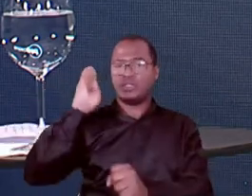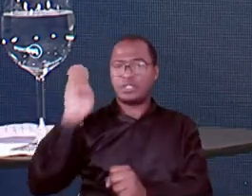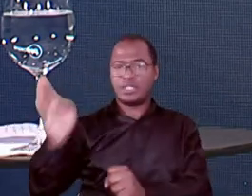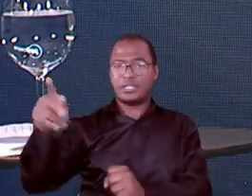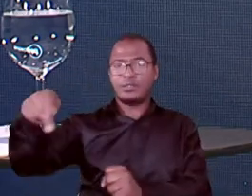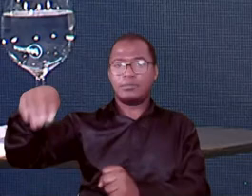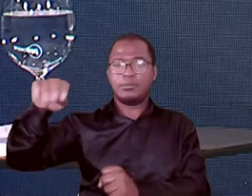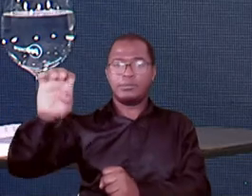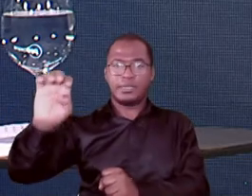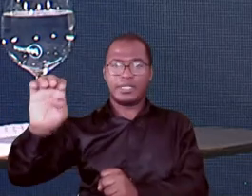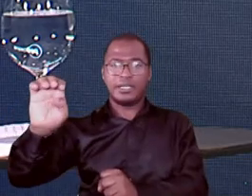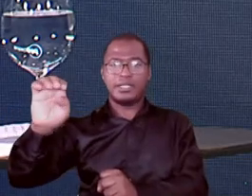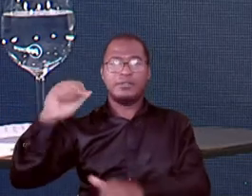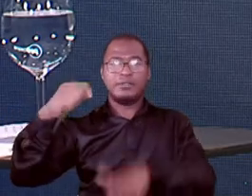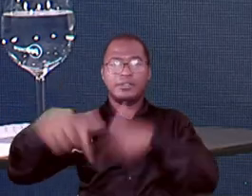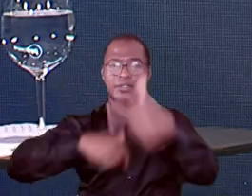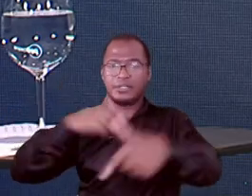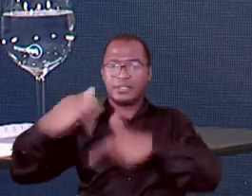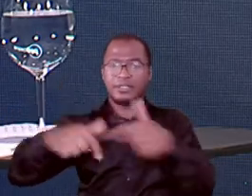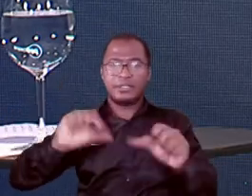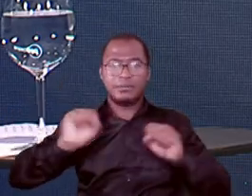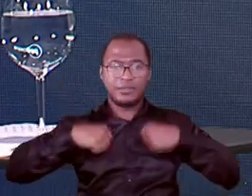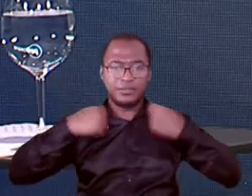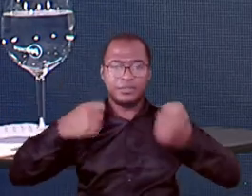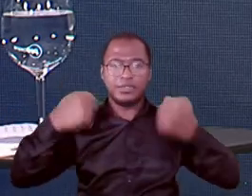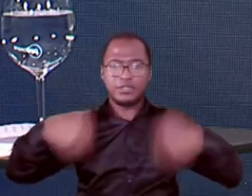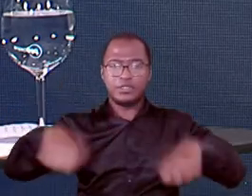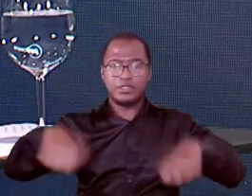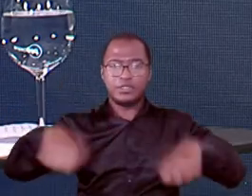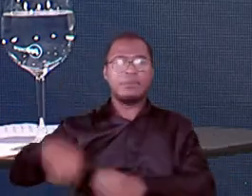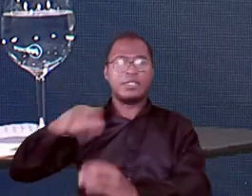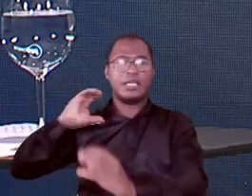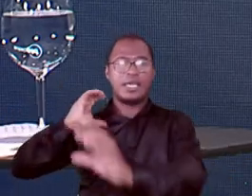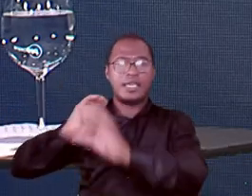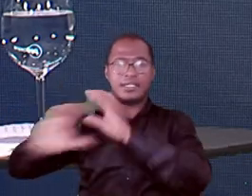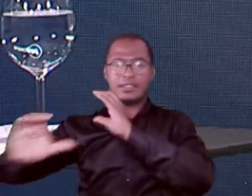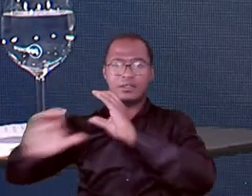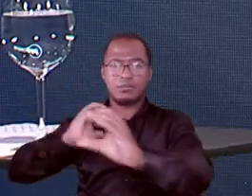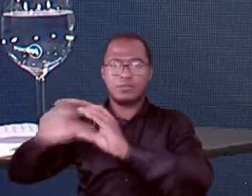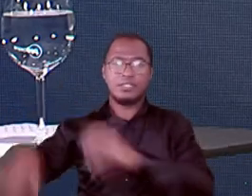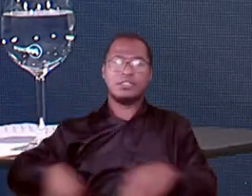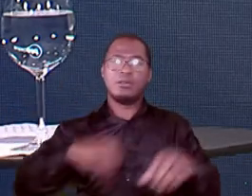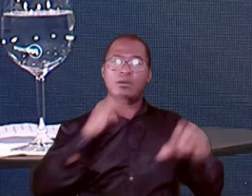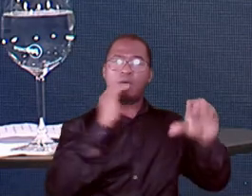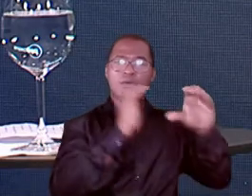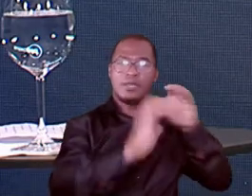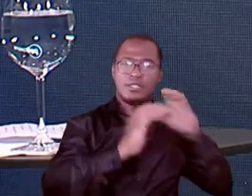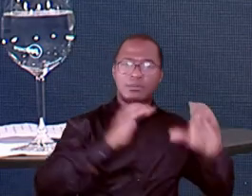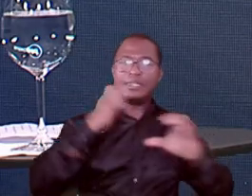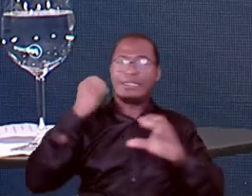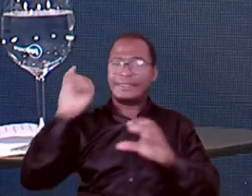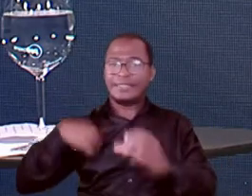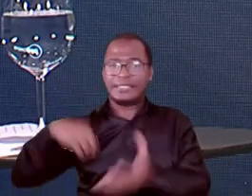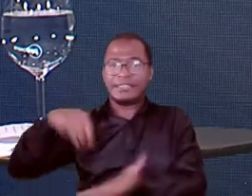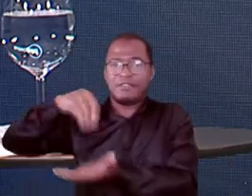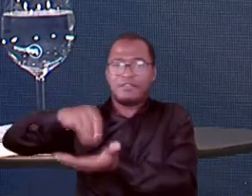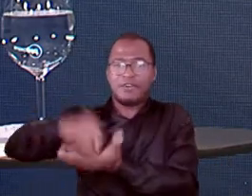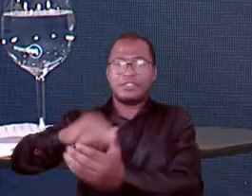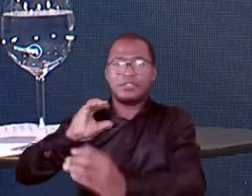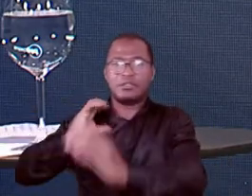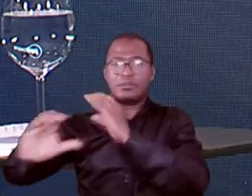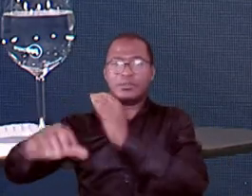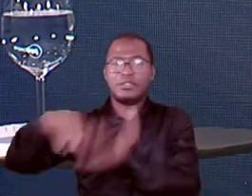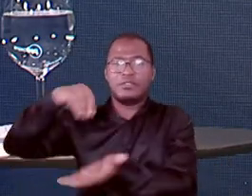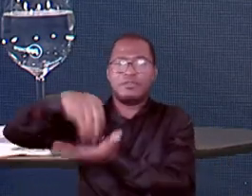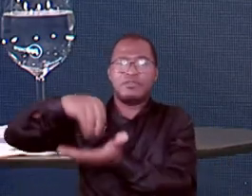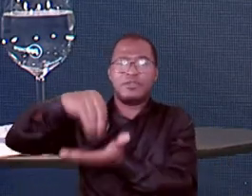Porque se você não tiver esse diálogo você não consegue estar ser um Player Vital para essa pmr e